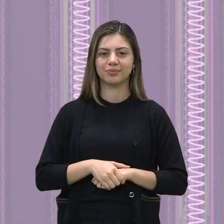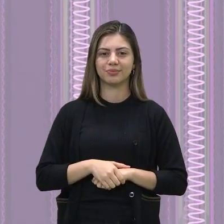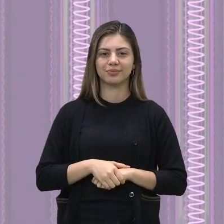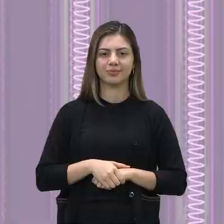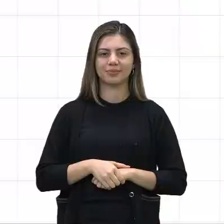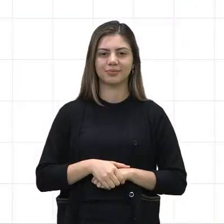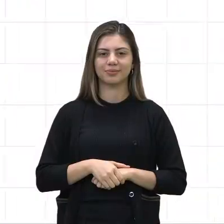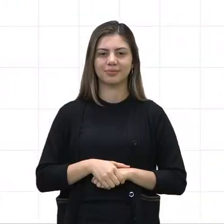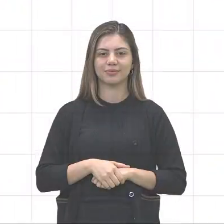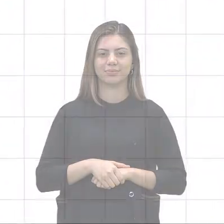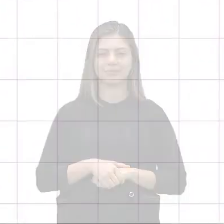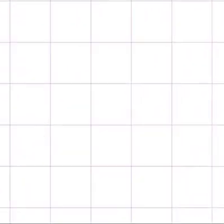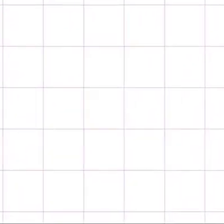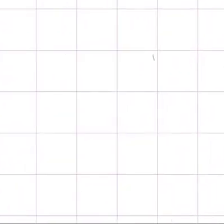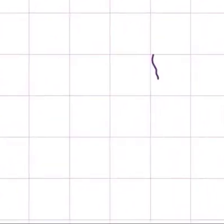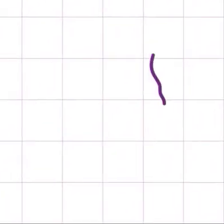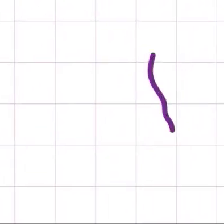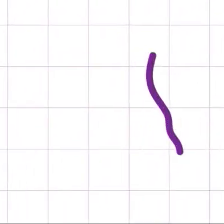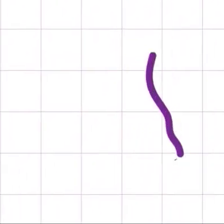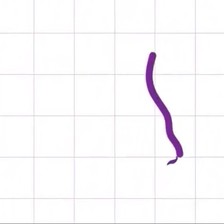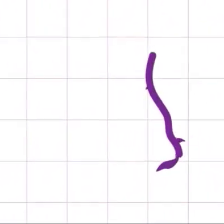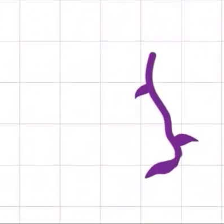lá.